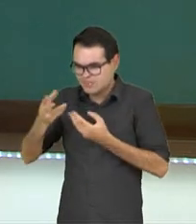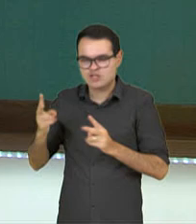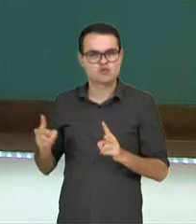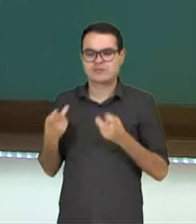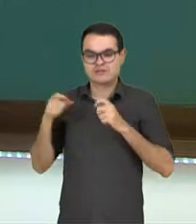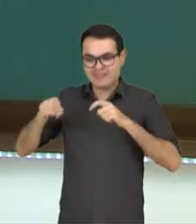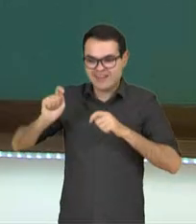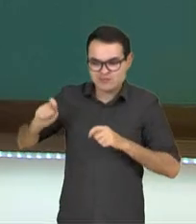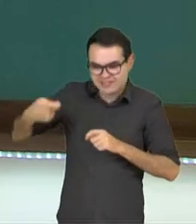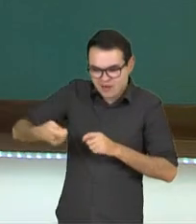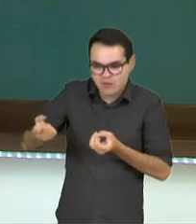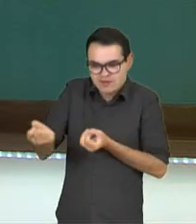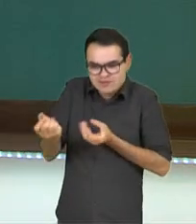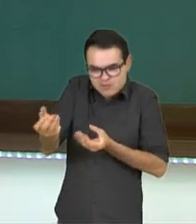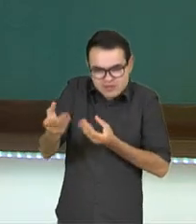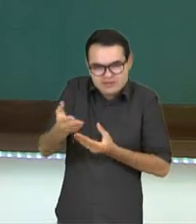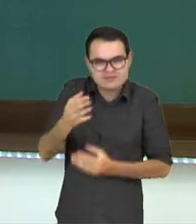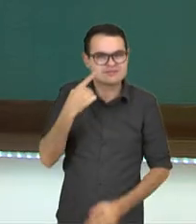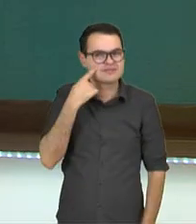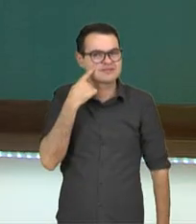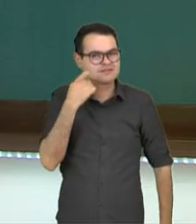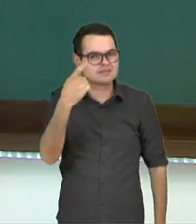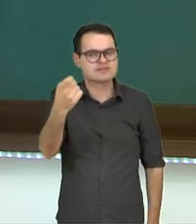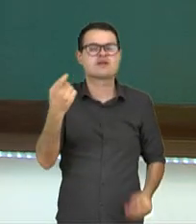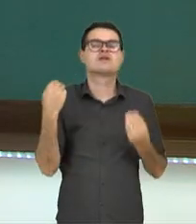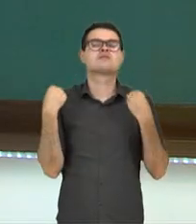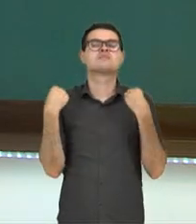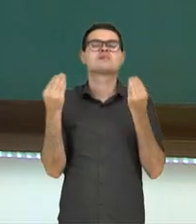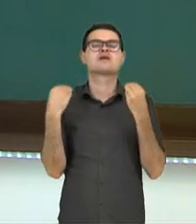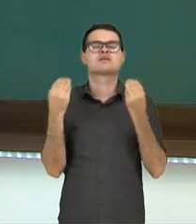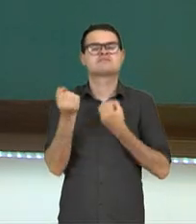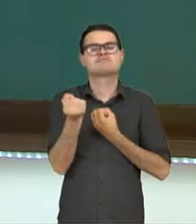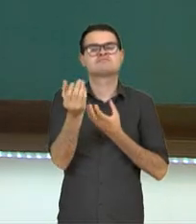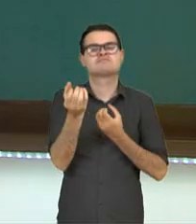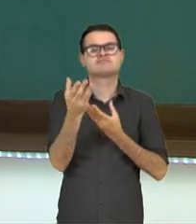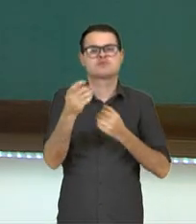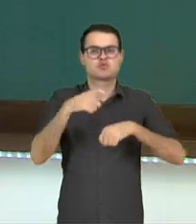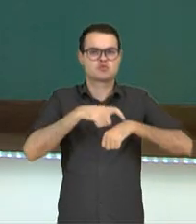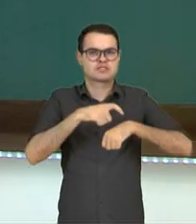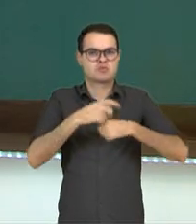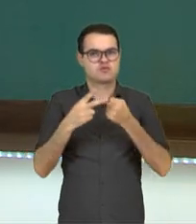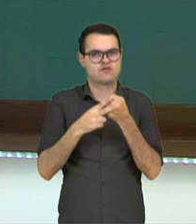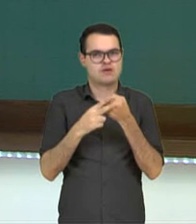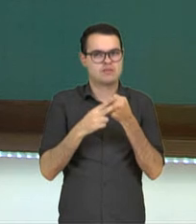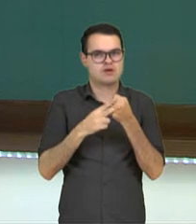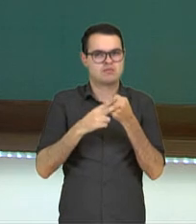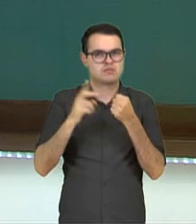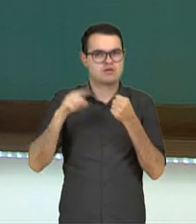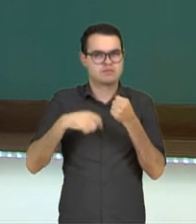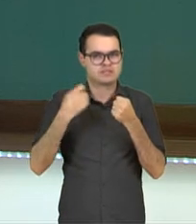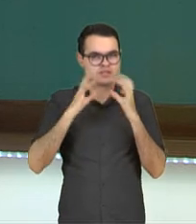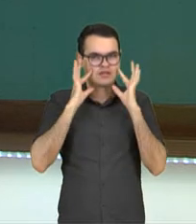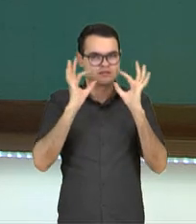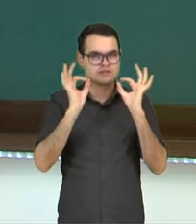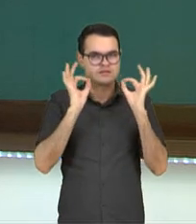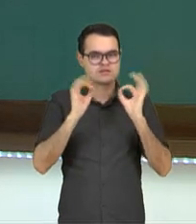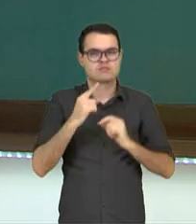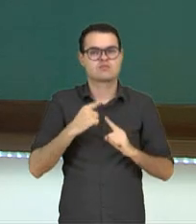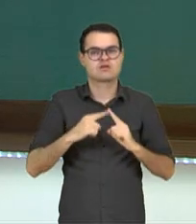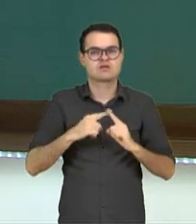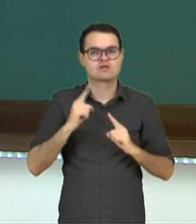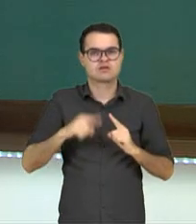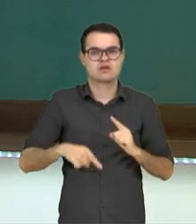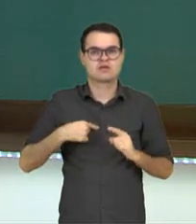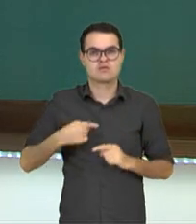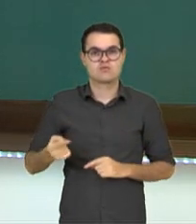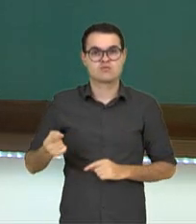era um depoimento. Muito interessante. Para que serve um depoimento? Os tempos verbais, né, que eu tenho que ficar muito de olho nisso, porque eu uso, como eu